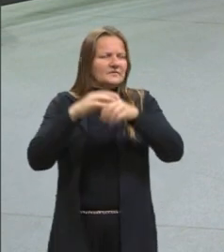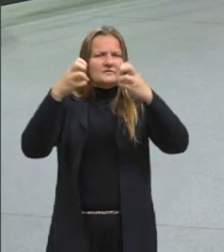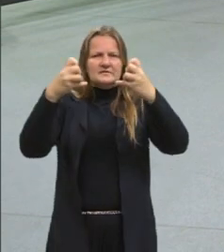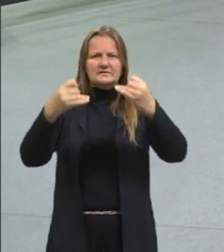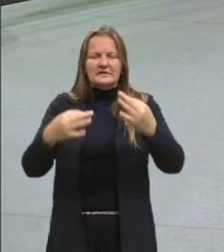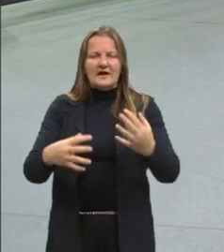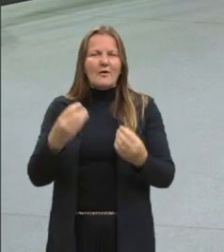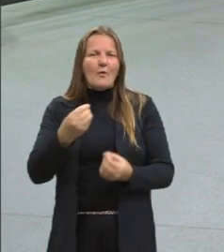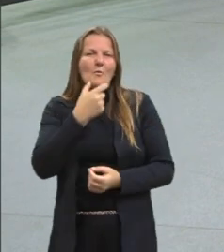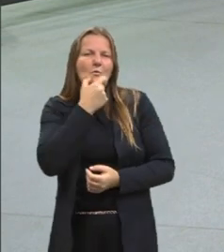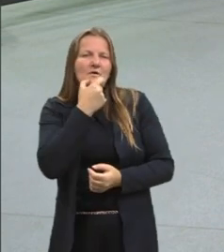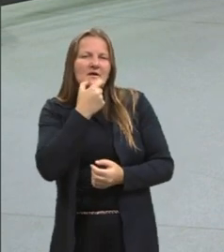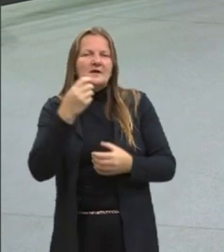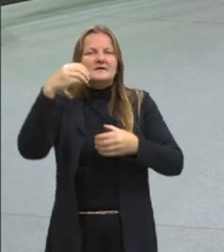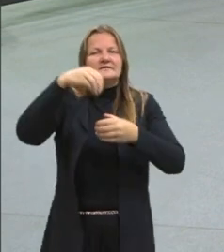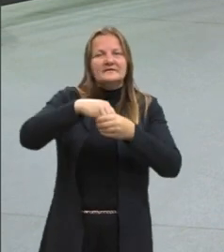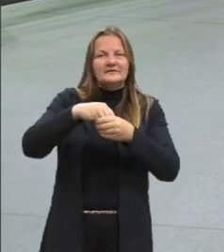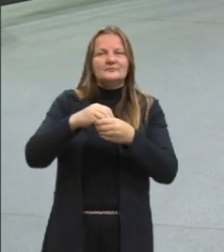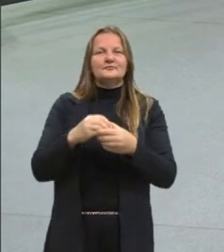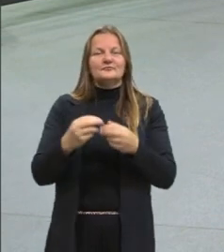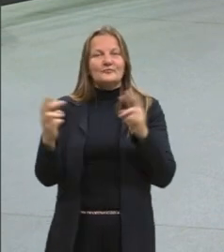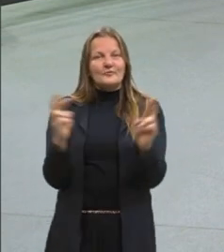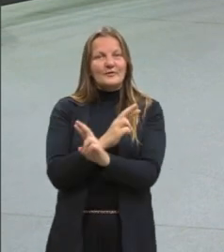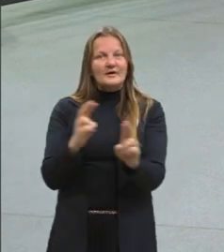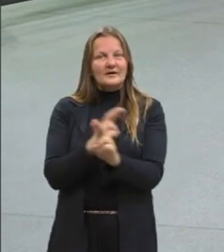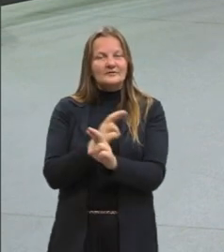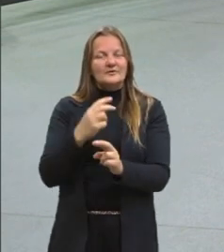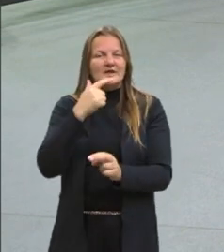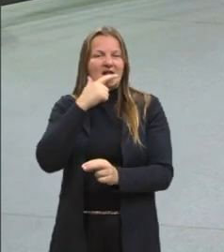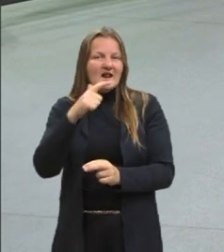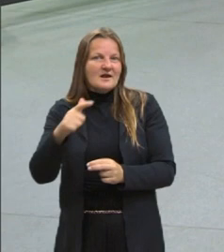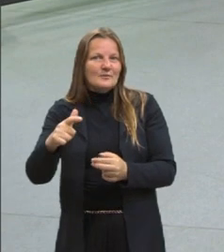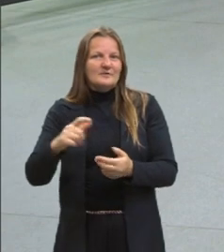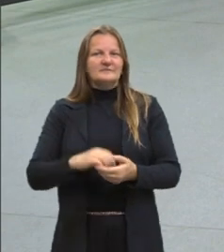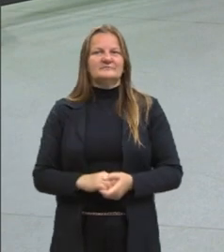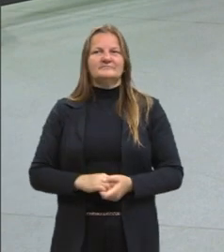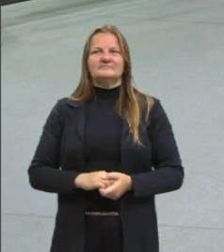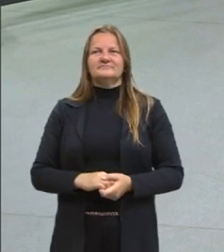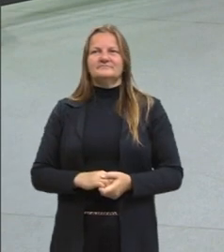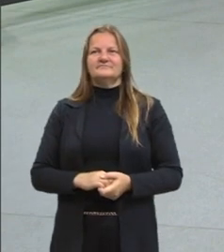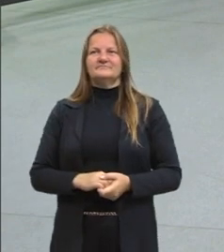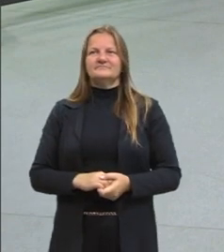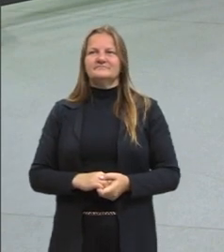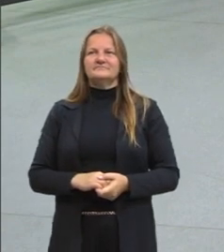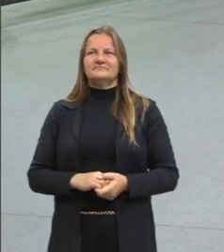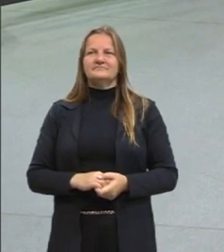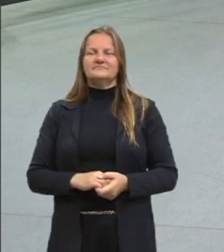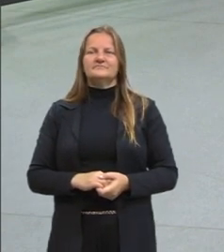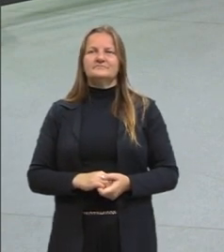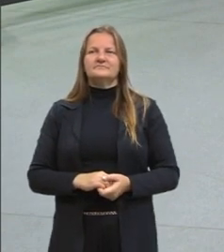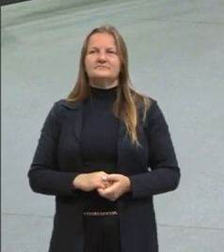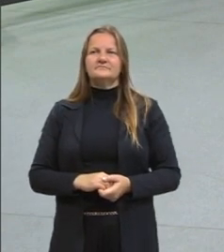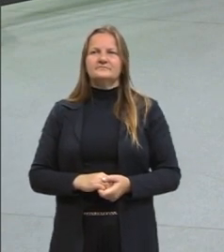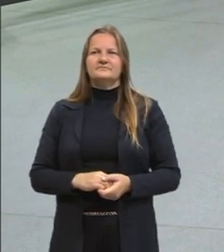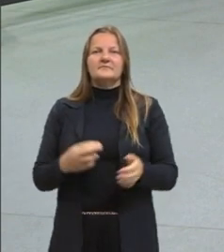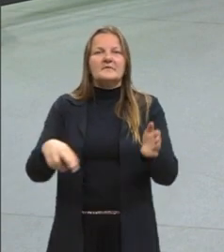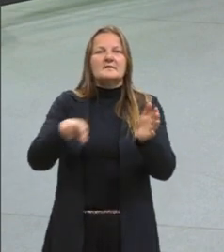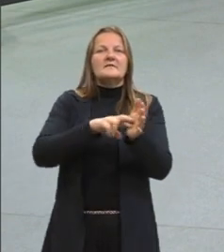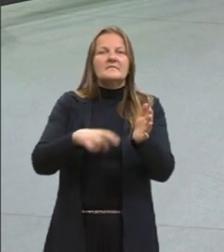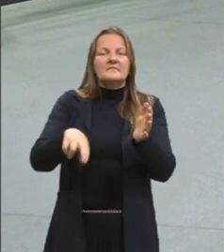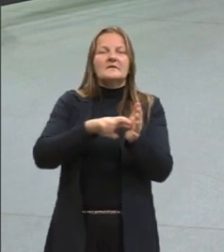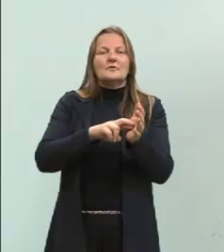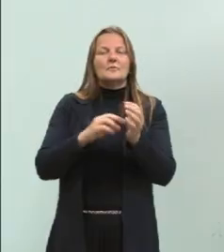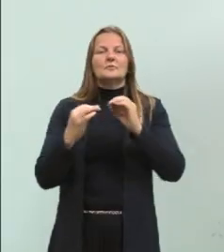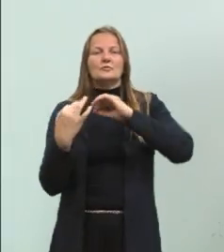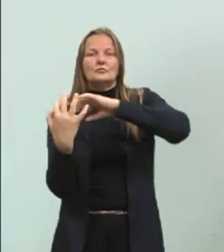língua inglesa e a suas relações com as outras línguas Obrigado Lu Então retomando essa questão da